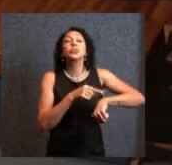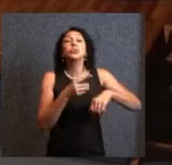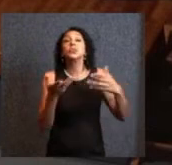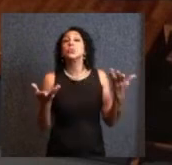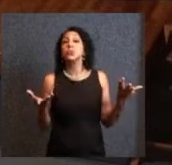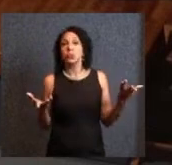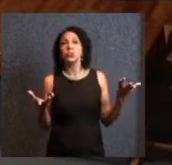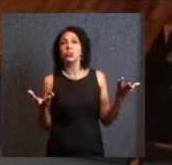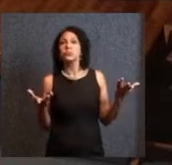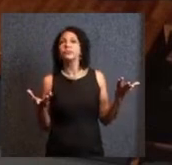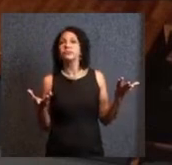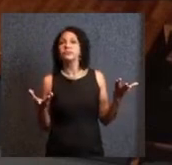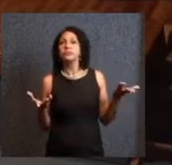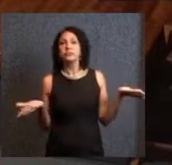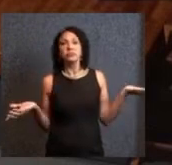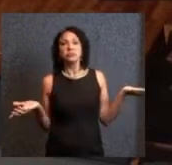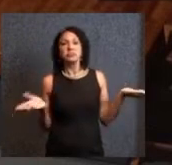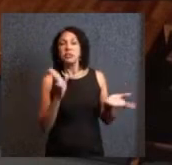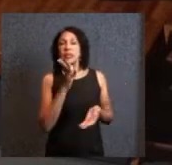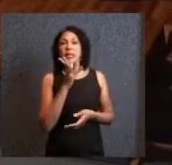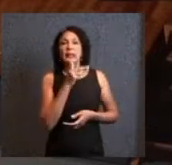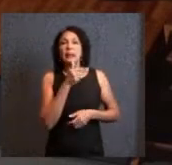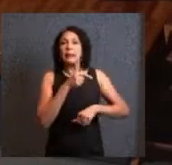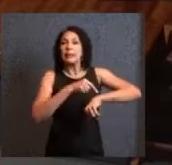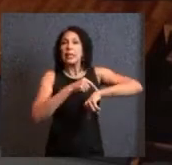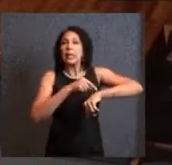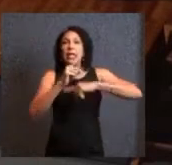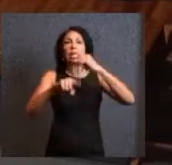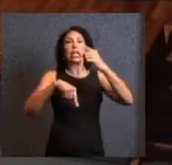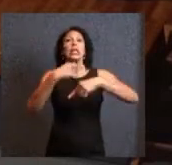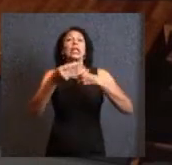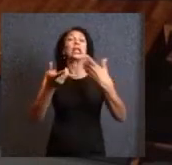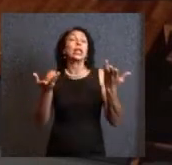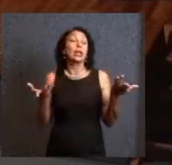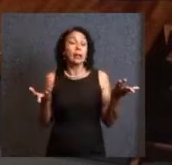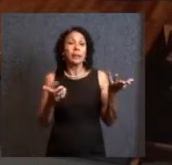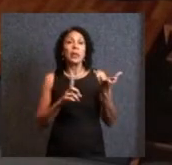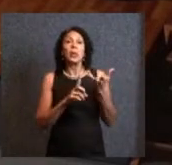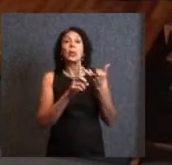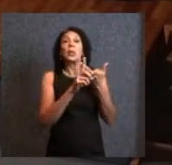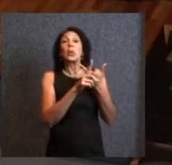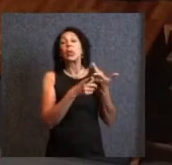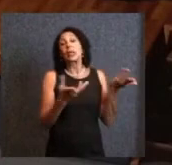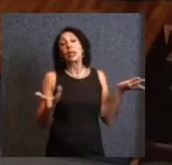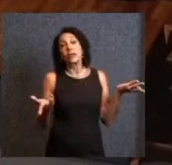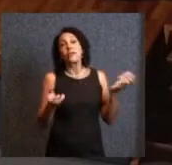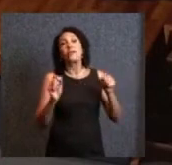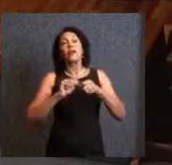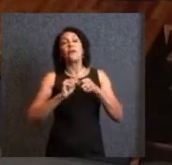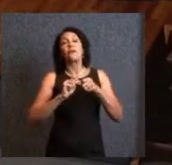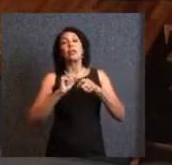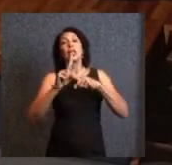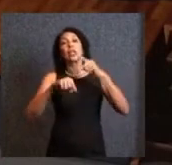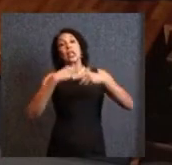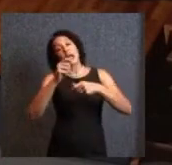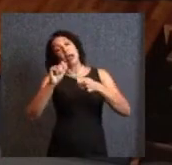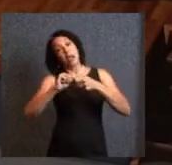programa Caminhos da Educação? E depois dessa fase, quais os encaminhamentos após a sua